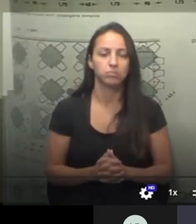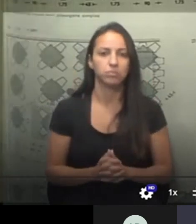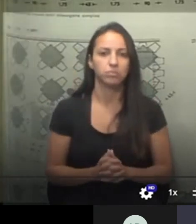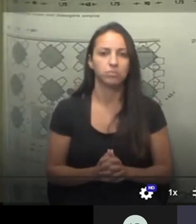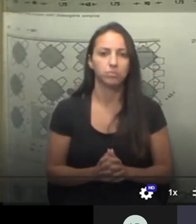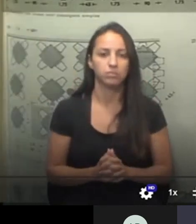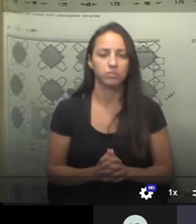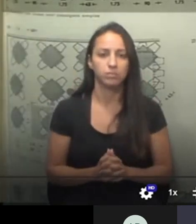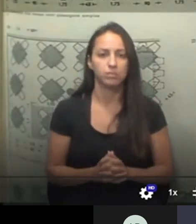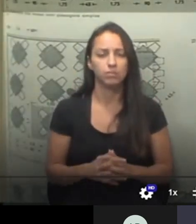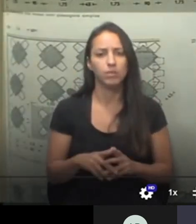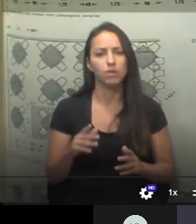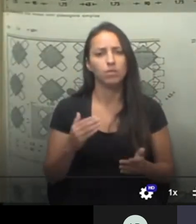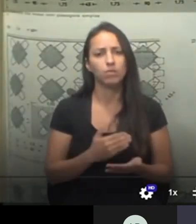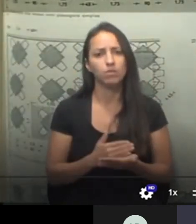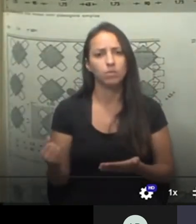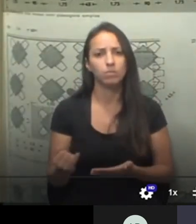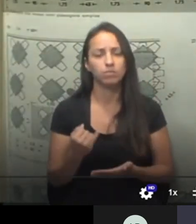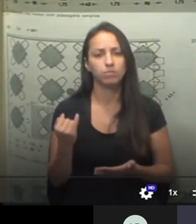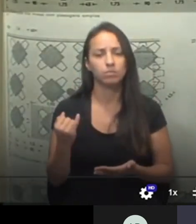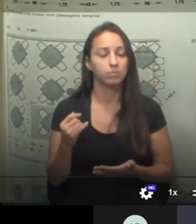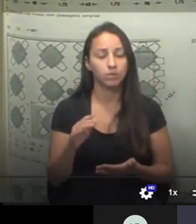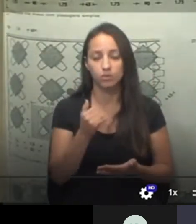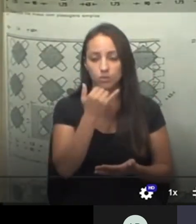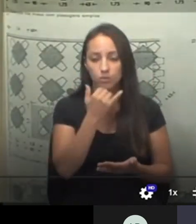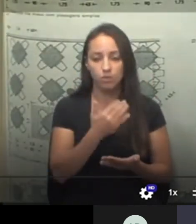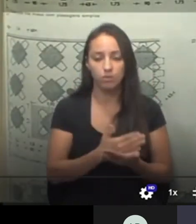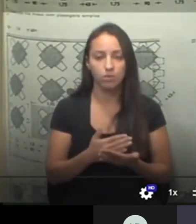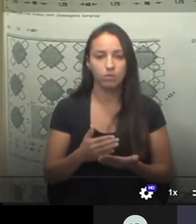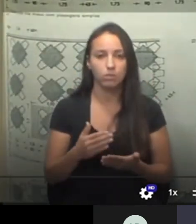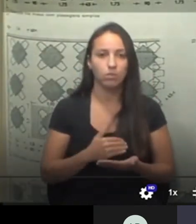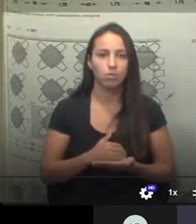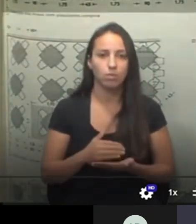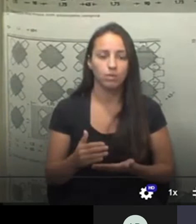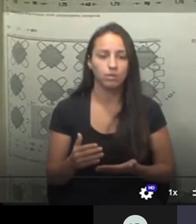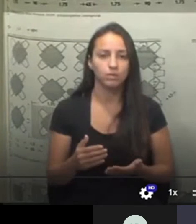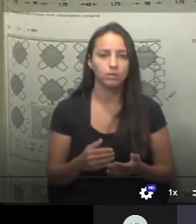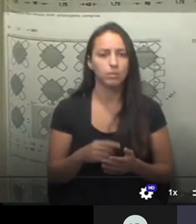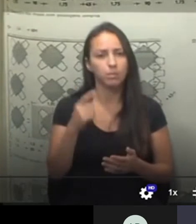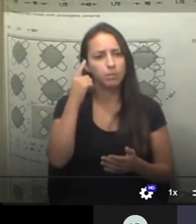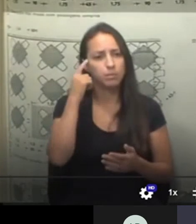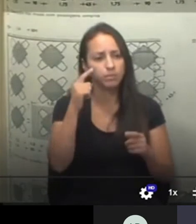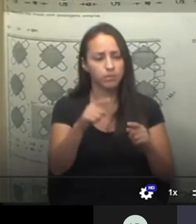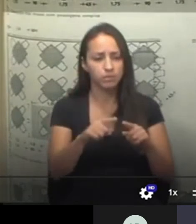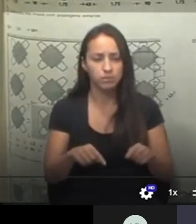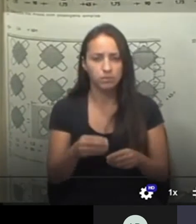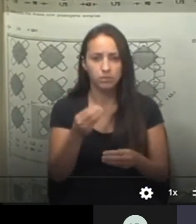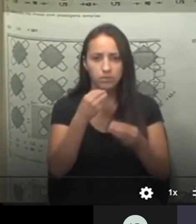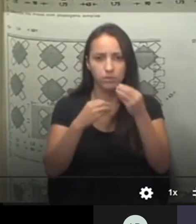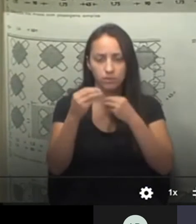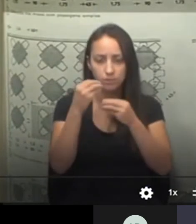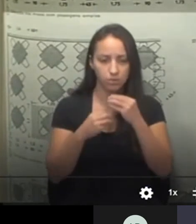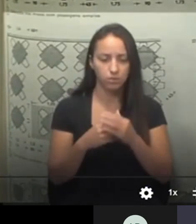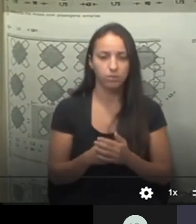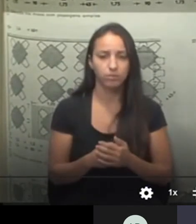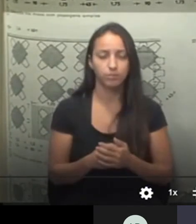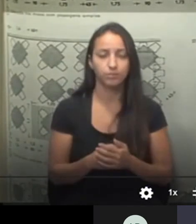certo? Então, vamos iniciar pensando no refeitório. Uma das nossas referências para